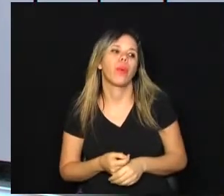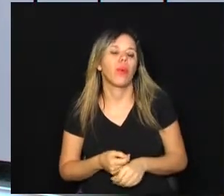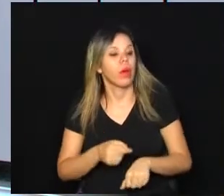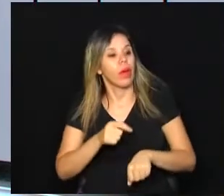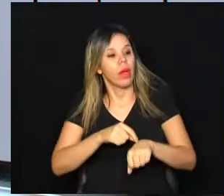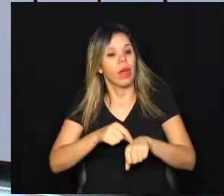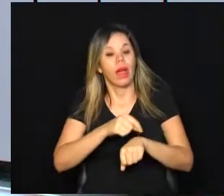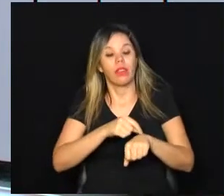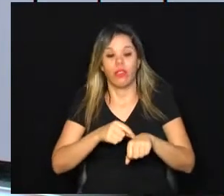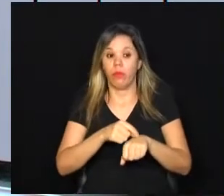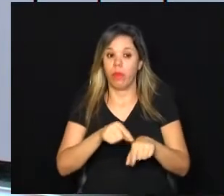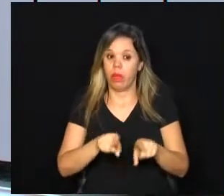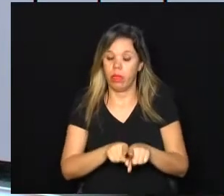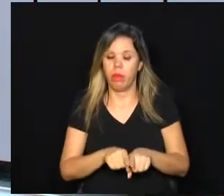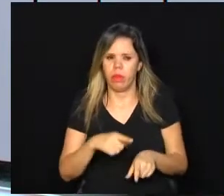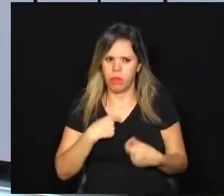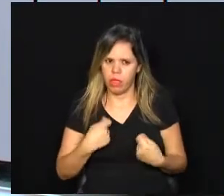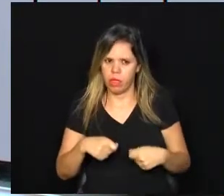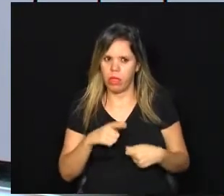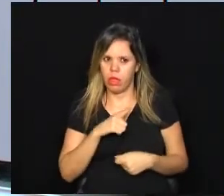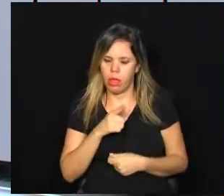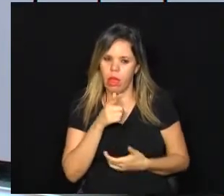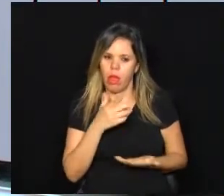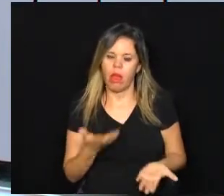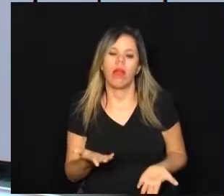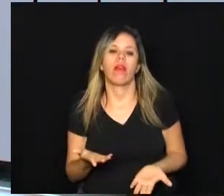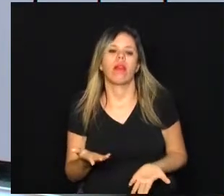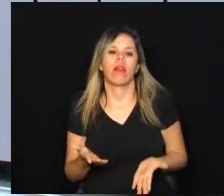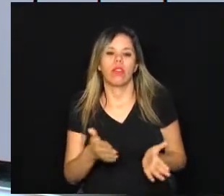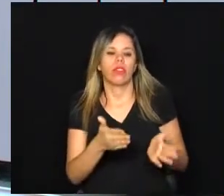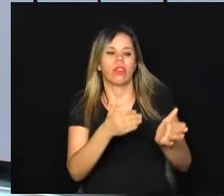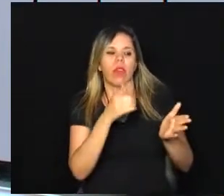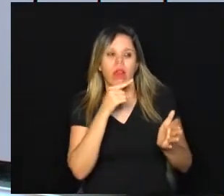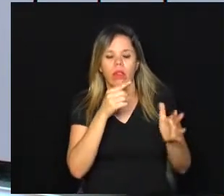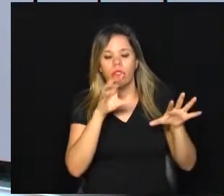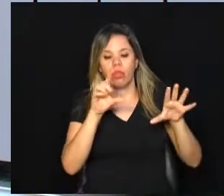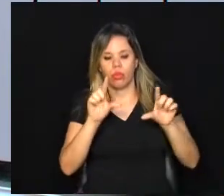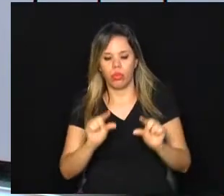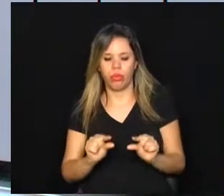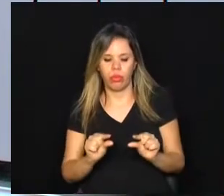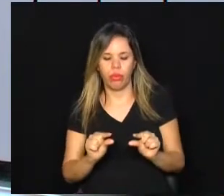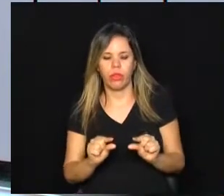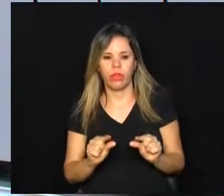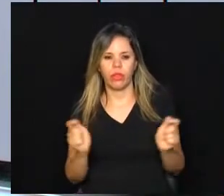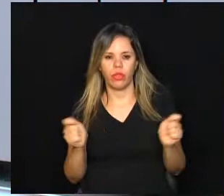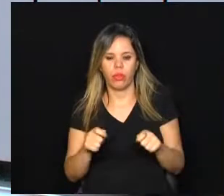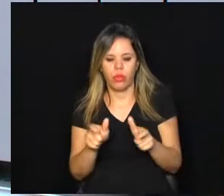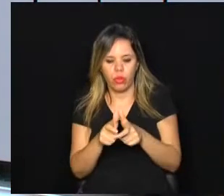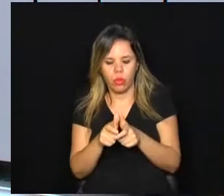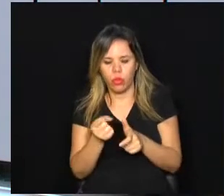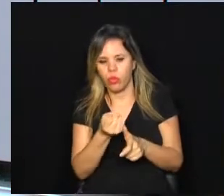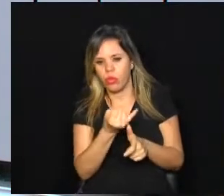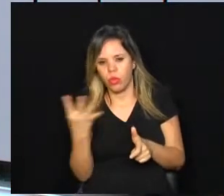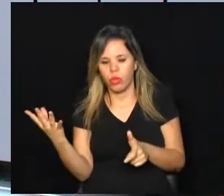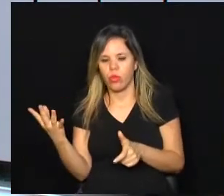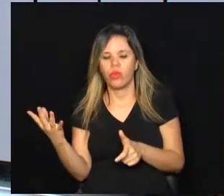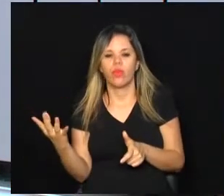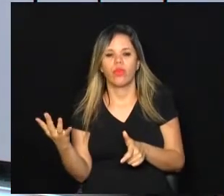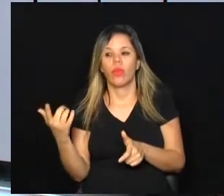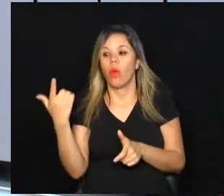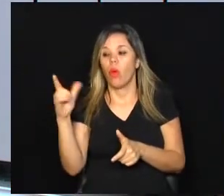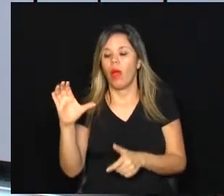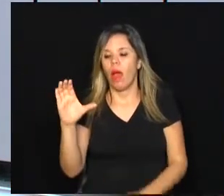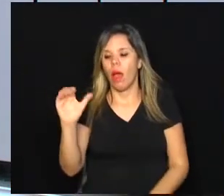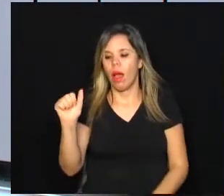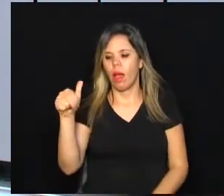captar, você precisa ter água no rio, né? Se houver uma seca, diminuir a capacidade de armazenamento do Cantareira,